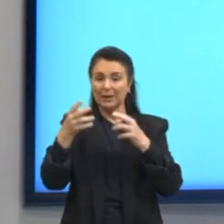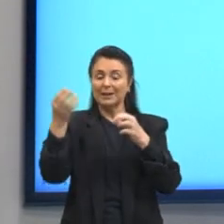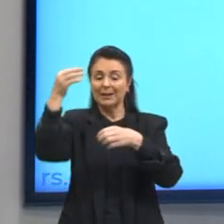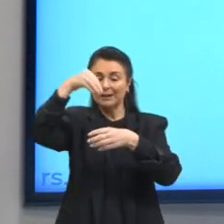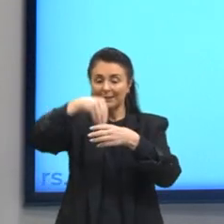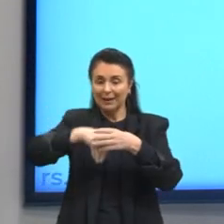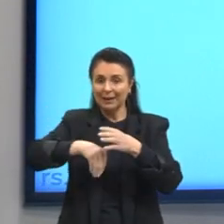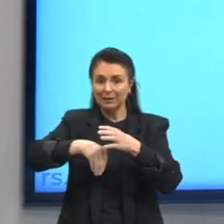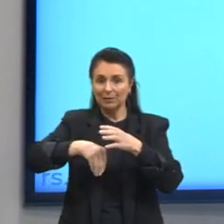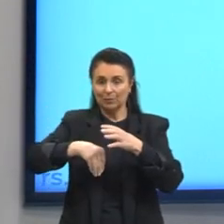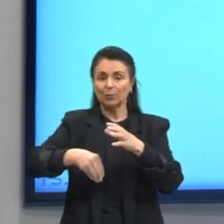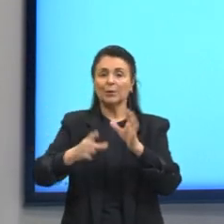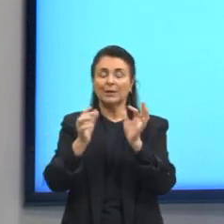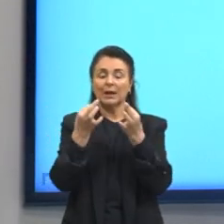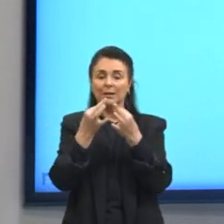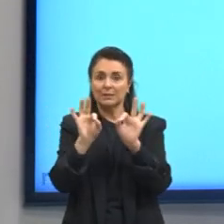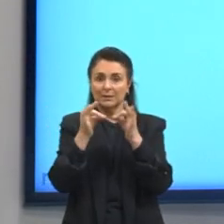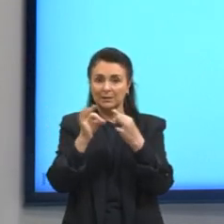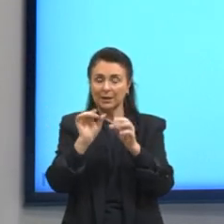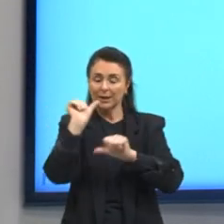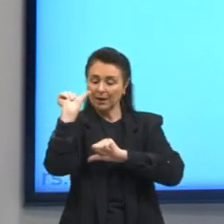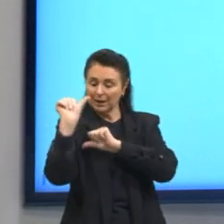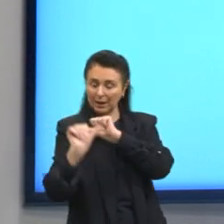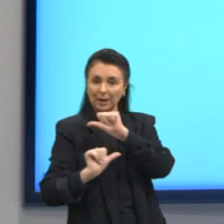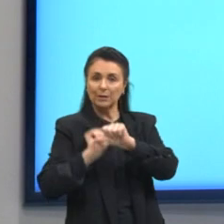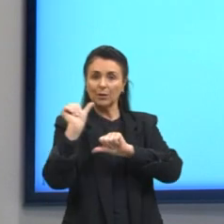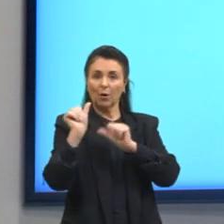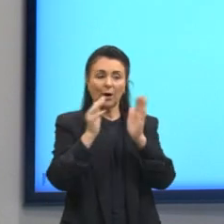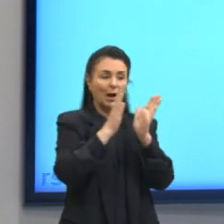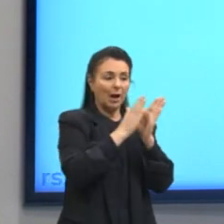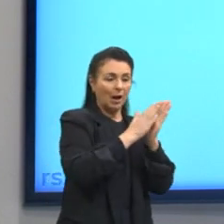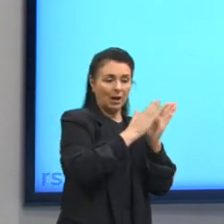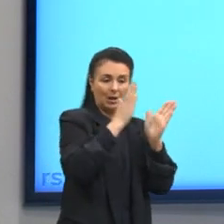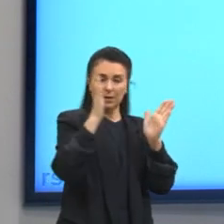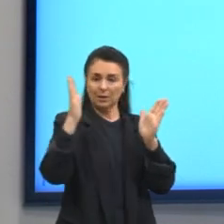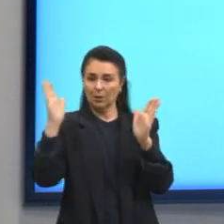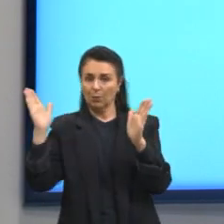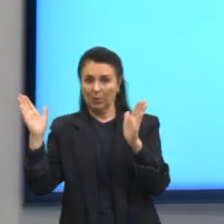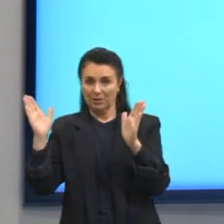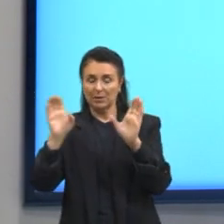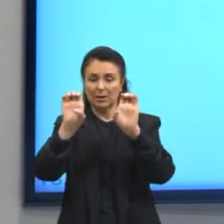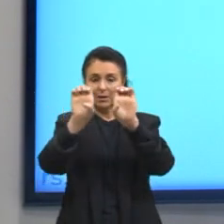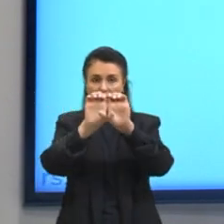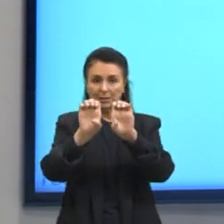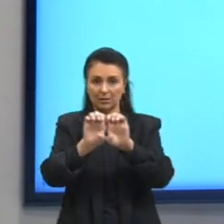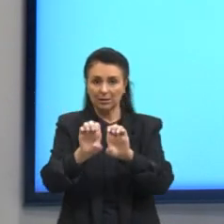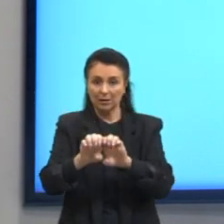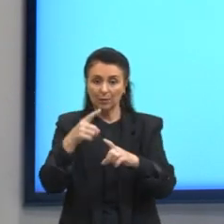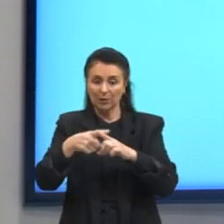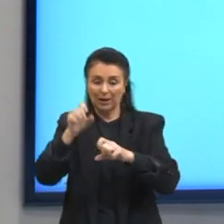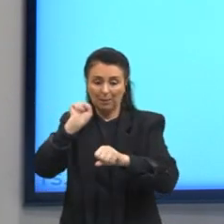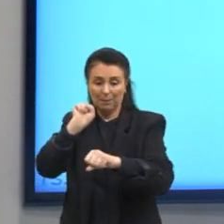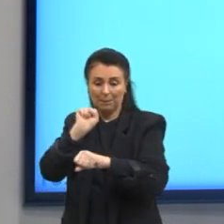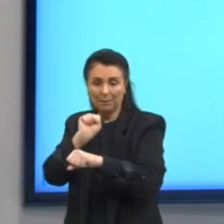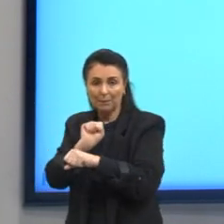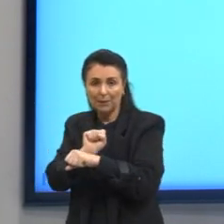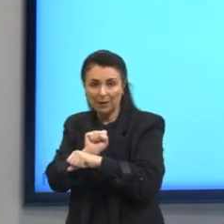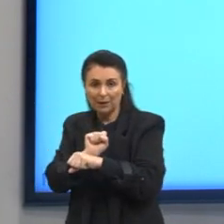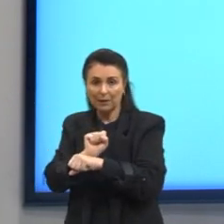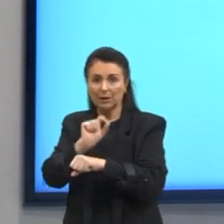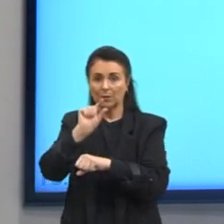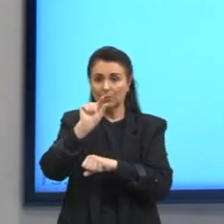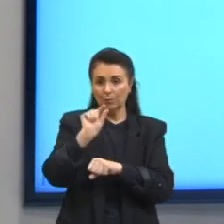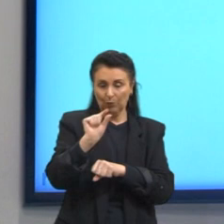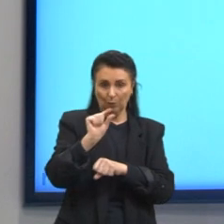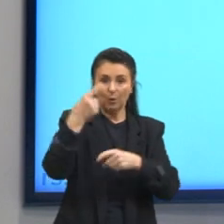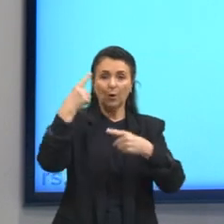e ela se caracteriza por alterar a sequência lógica das estruturas por meio de uma pausa no Discurso ou